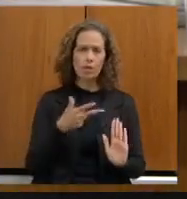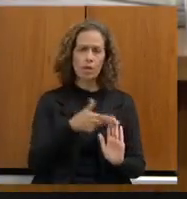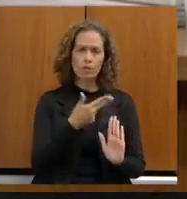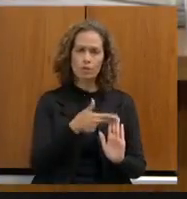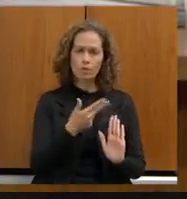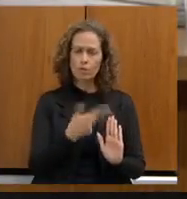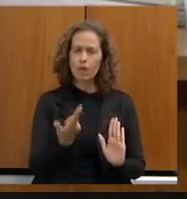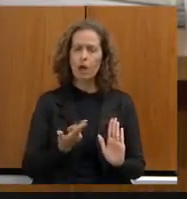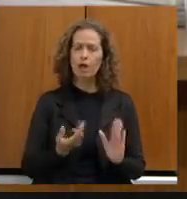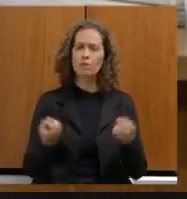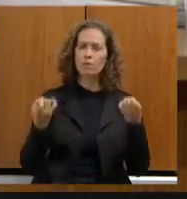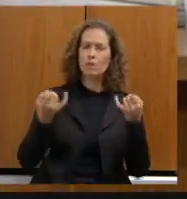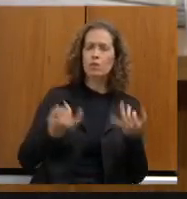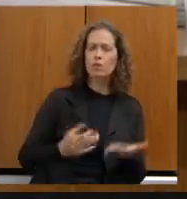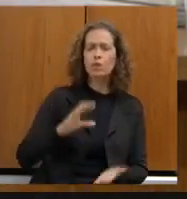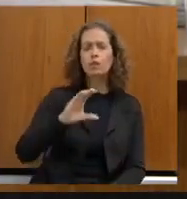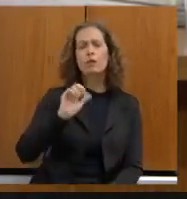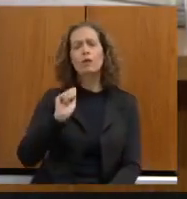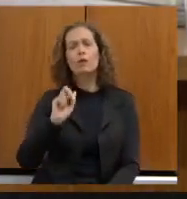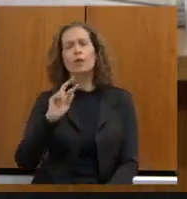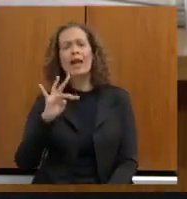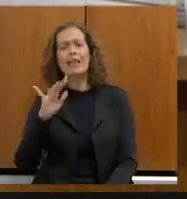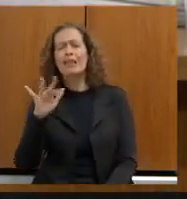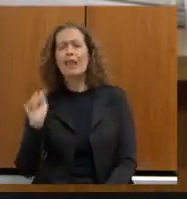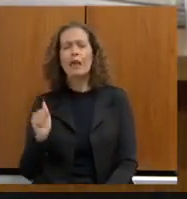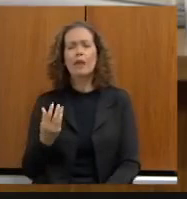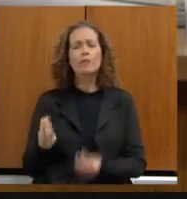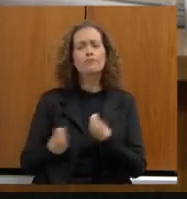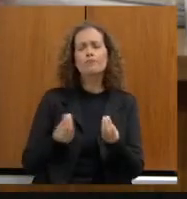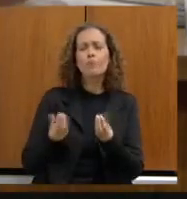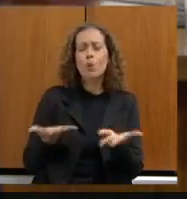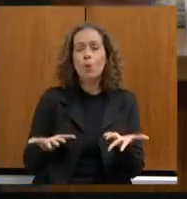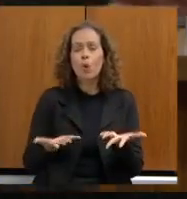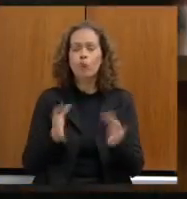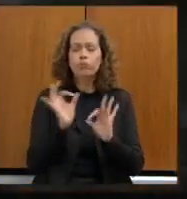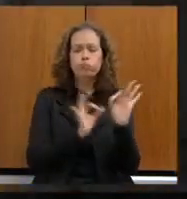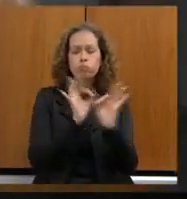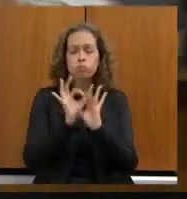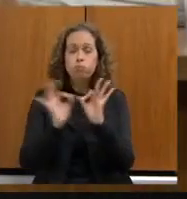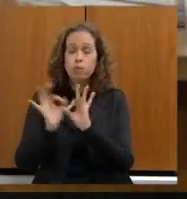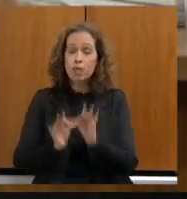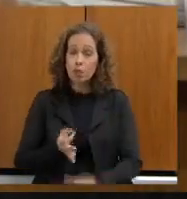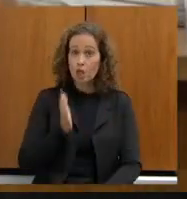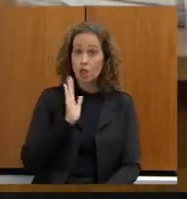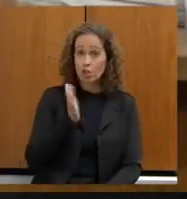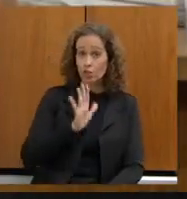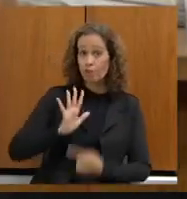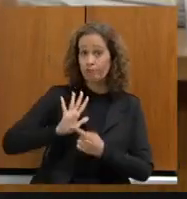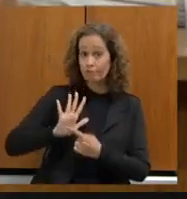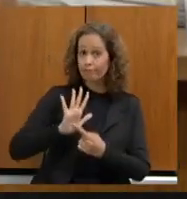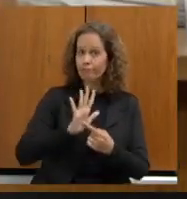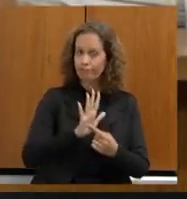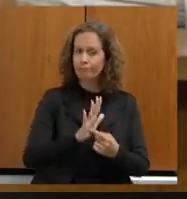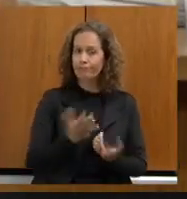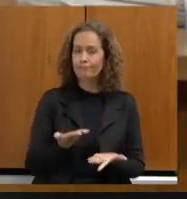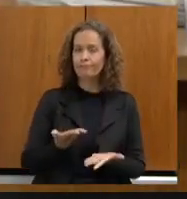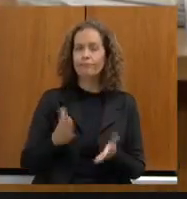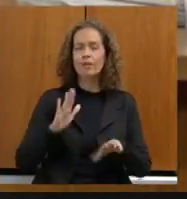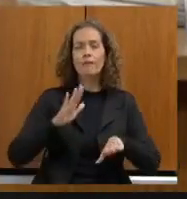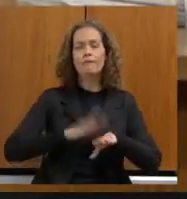explicando as carteiras né como seriam feitas as carteiras e as carteiras já já começaram a ser emitidos Então